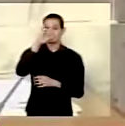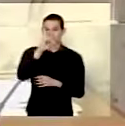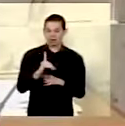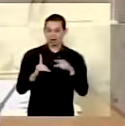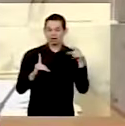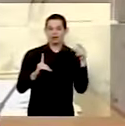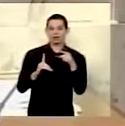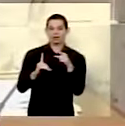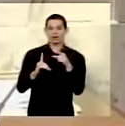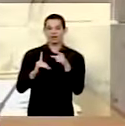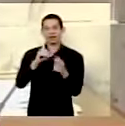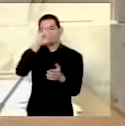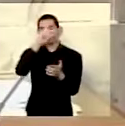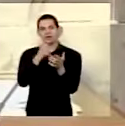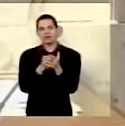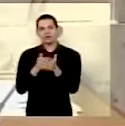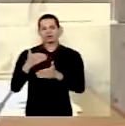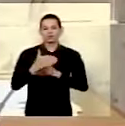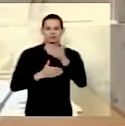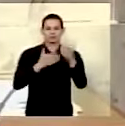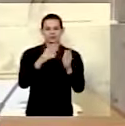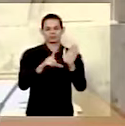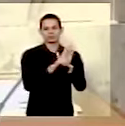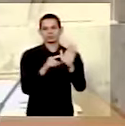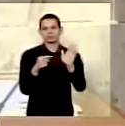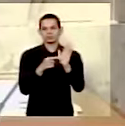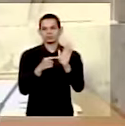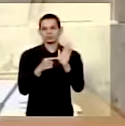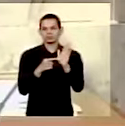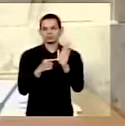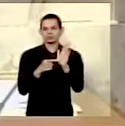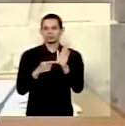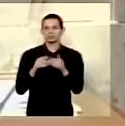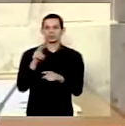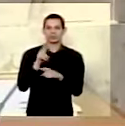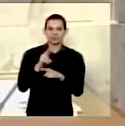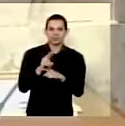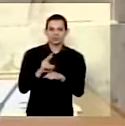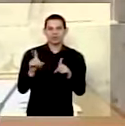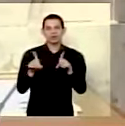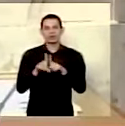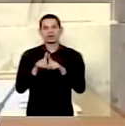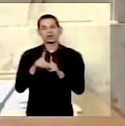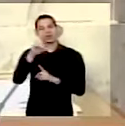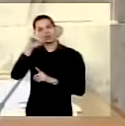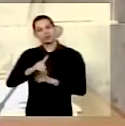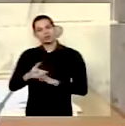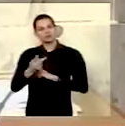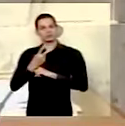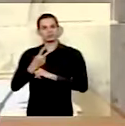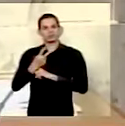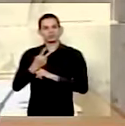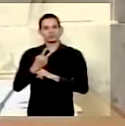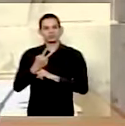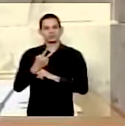direito que estabelece o devido processo legal, com a ampla defesa e o direito ao contraditório. Não